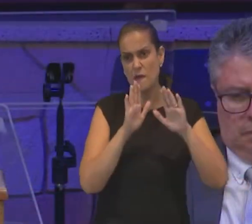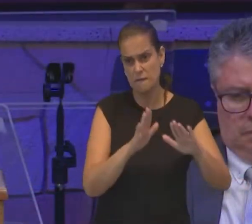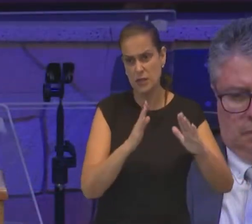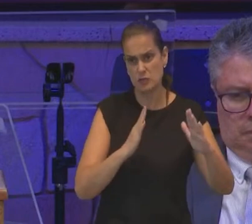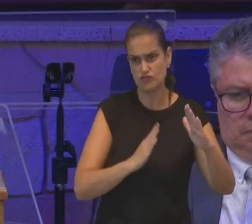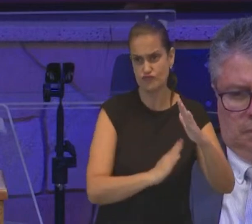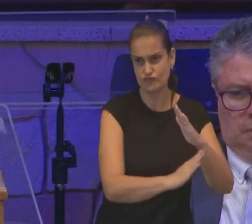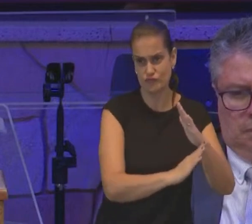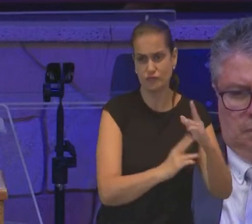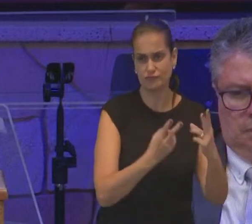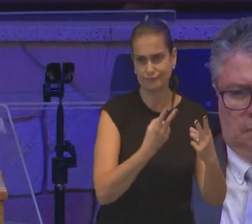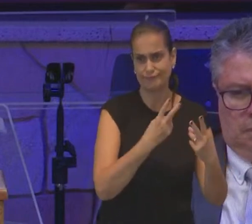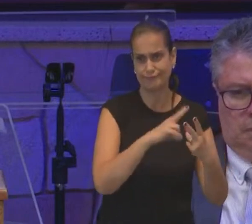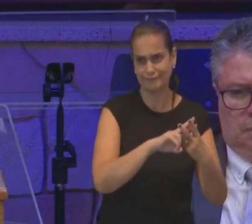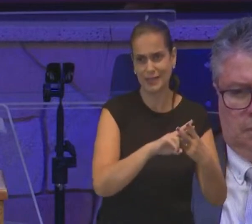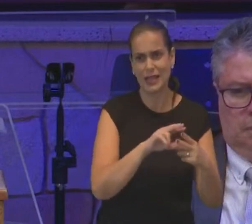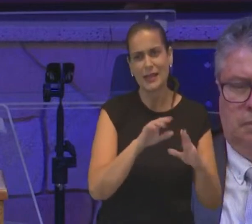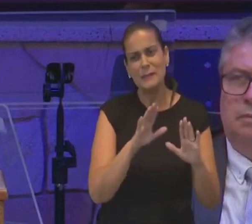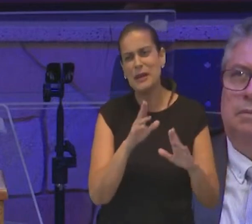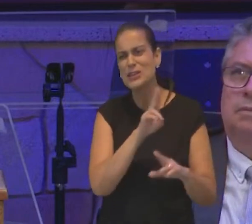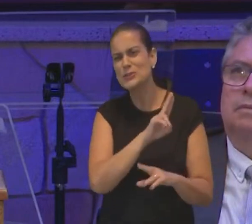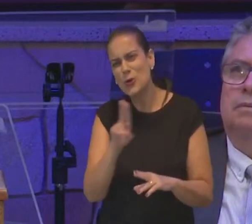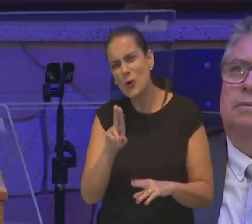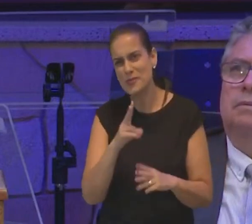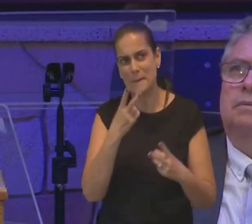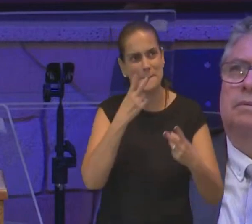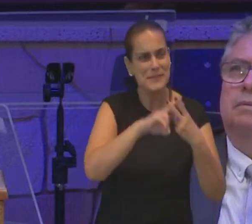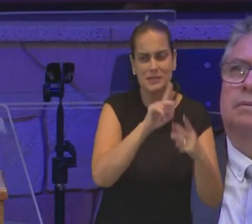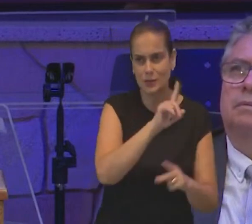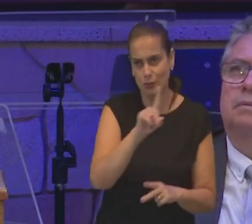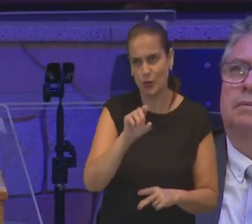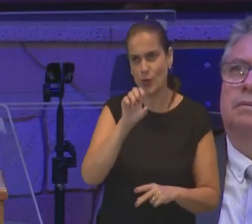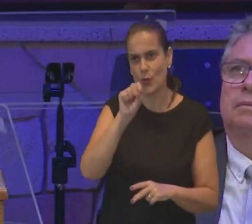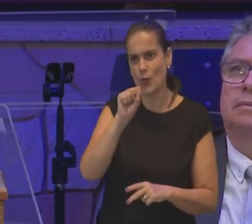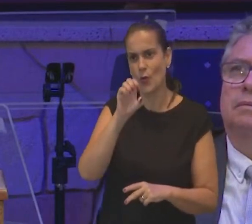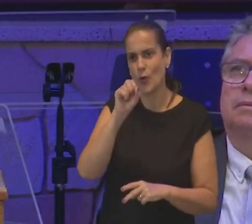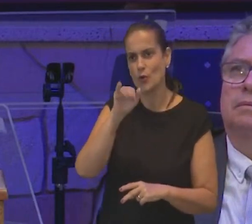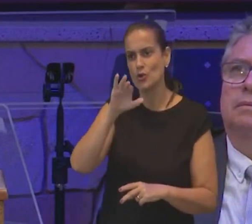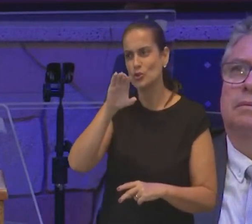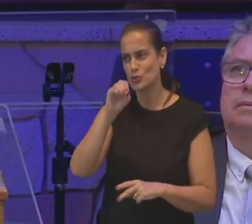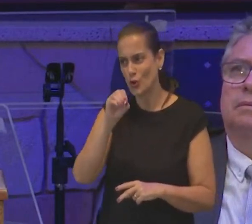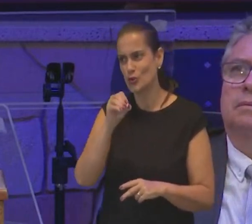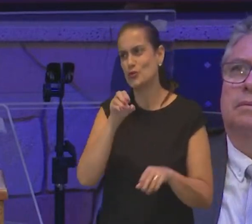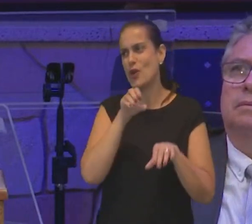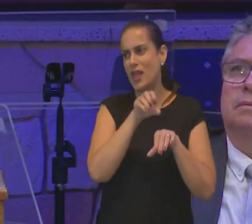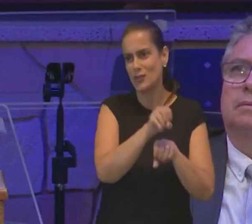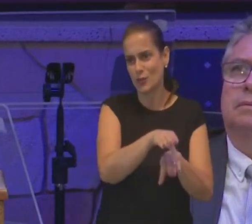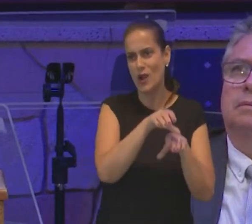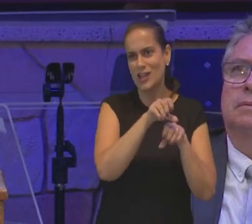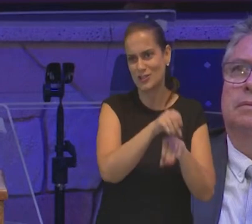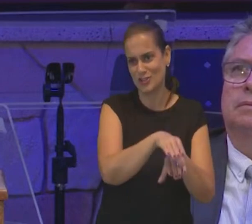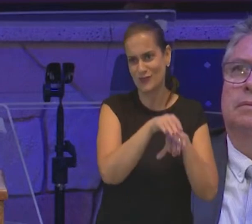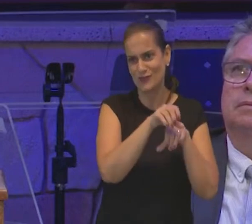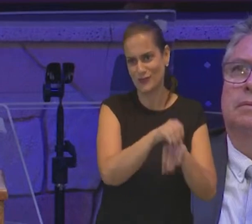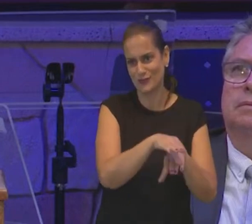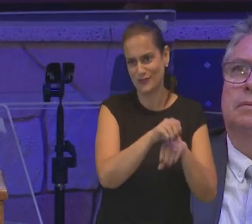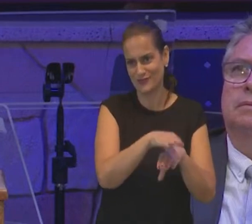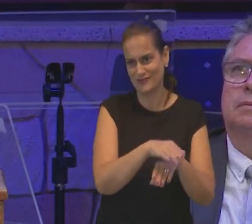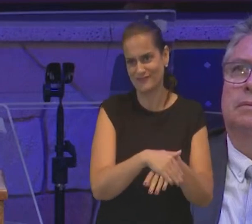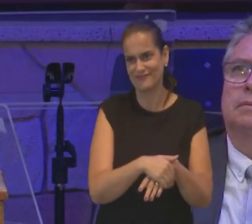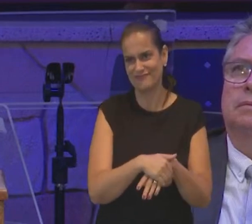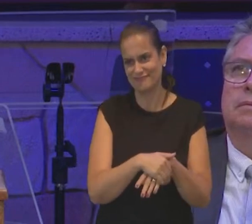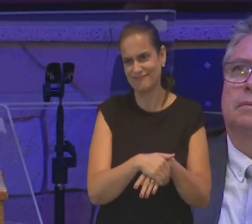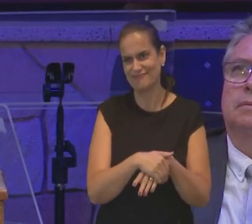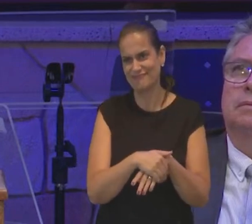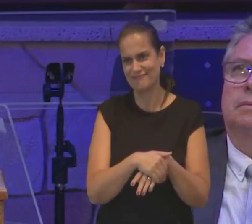Em 6 meses, o juiz avalia aquele caso. Mas o que me chama mais atenção, meus irmãos, não